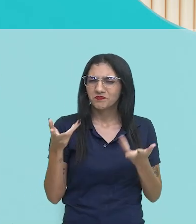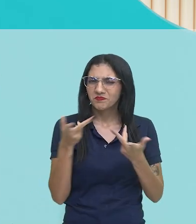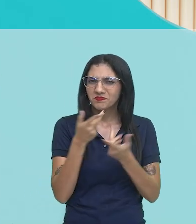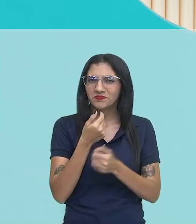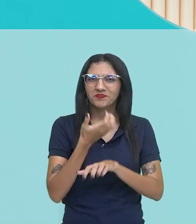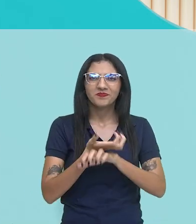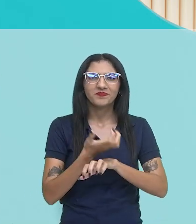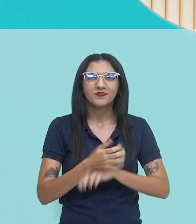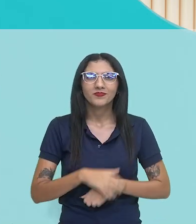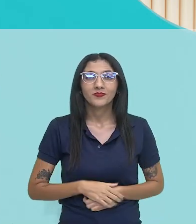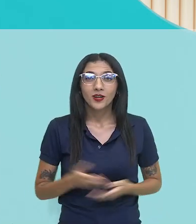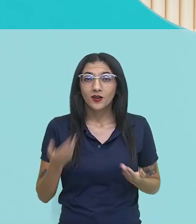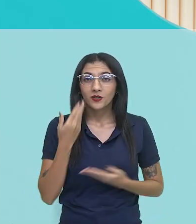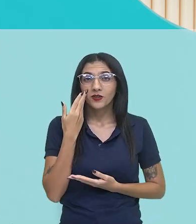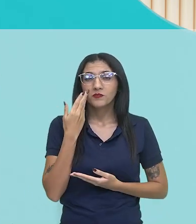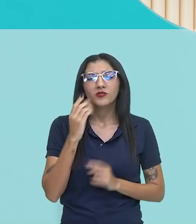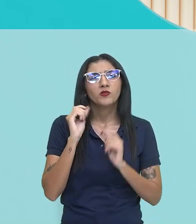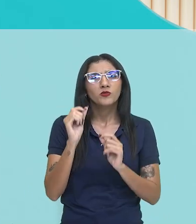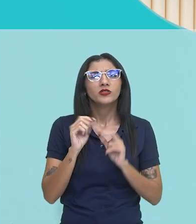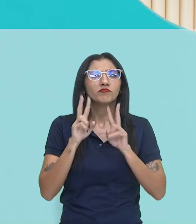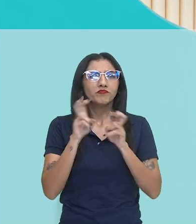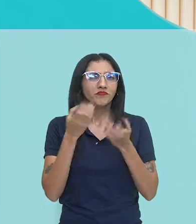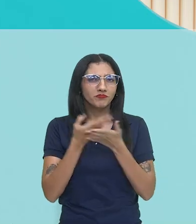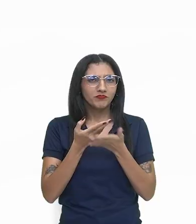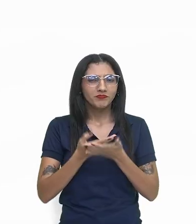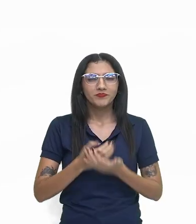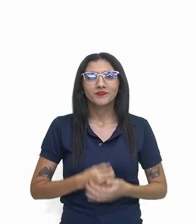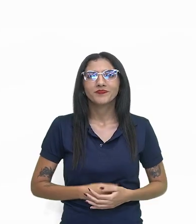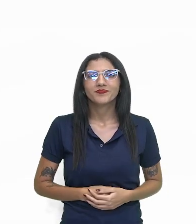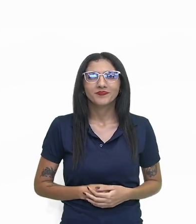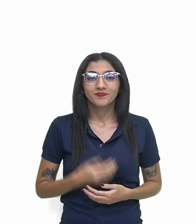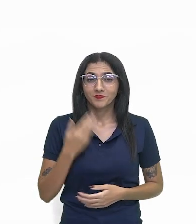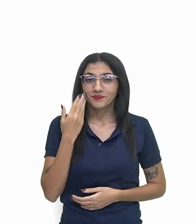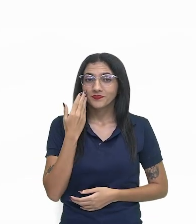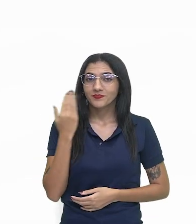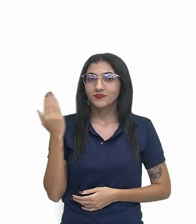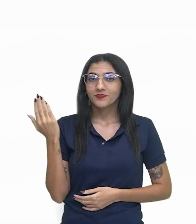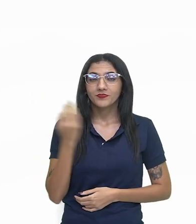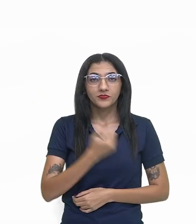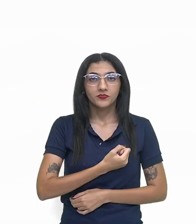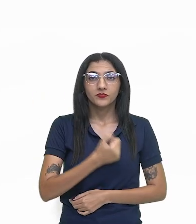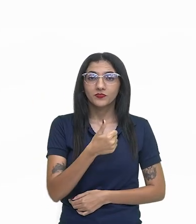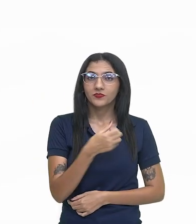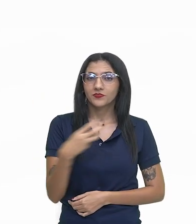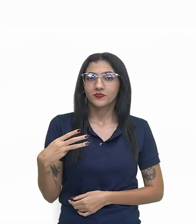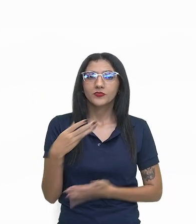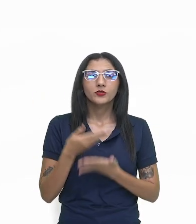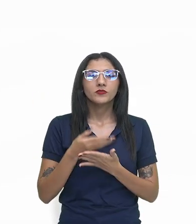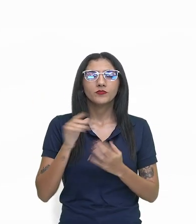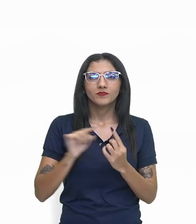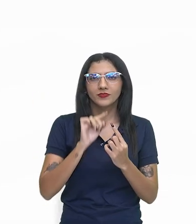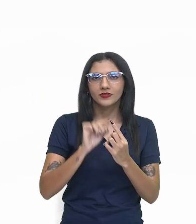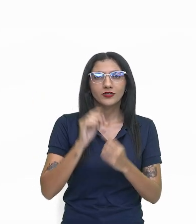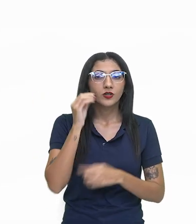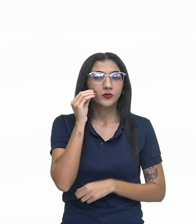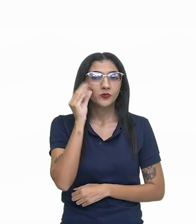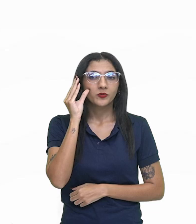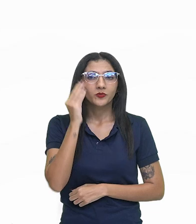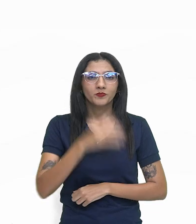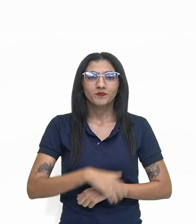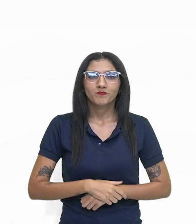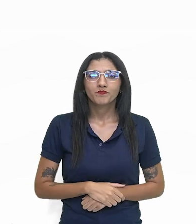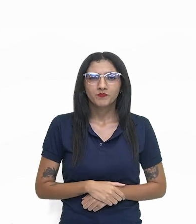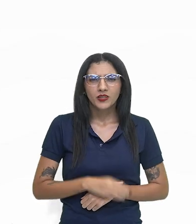Vamos então ver o que nós temos de conteúdo para nossa aula? A aula de número 13, objeto de